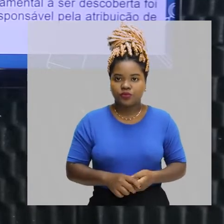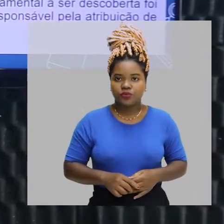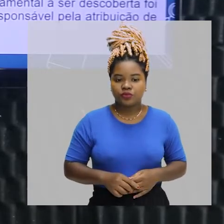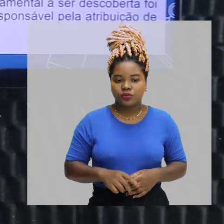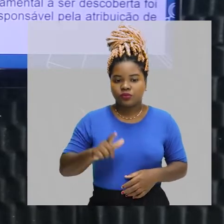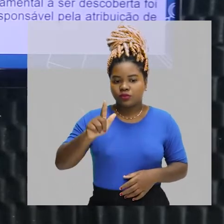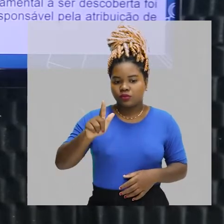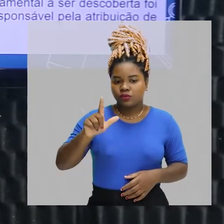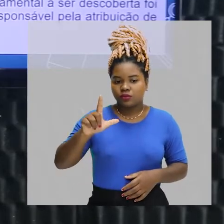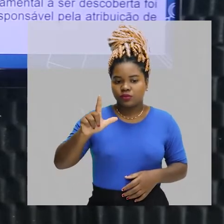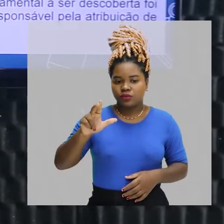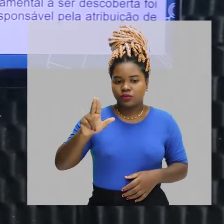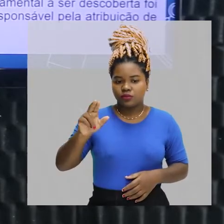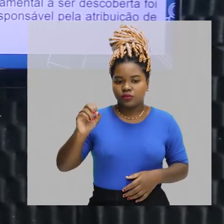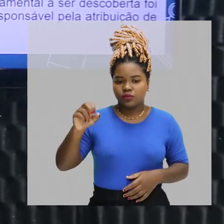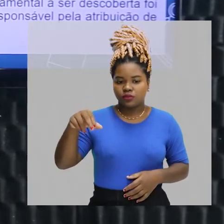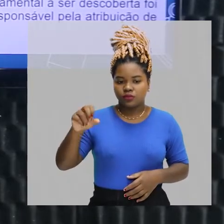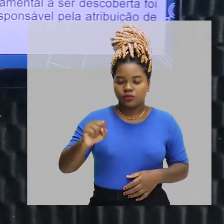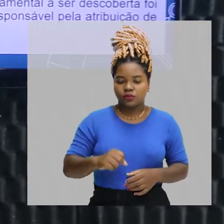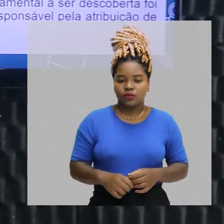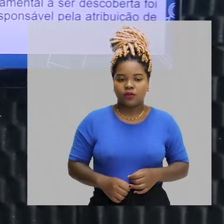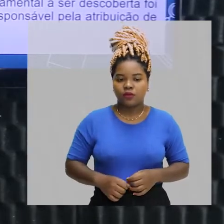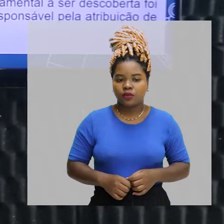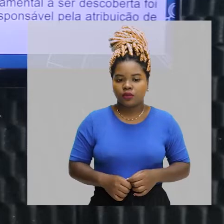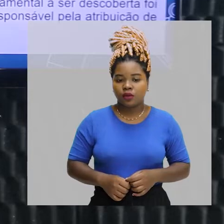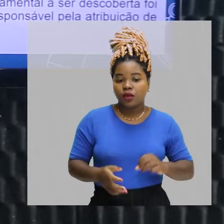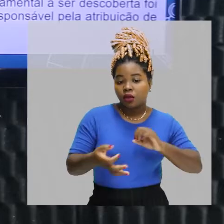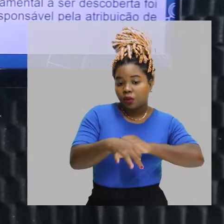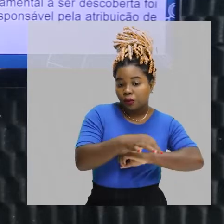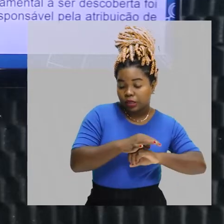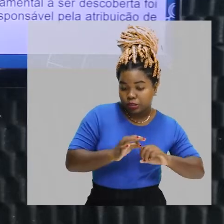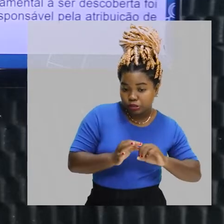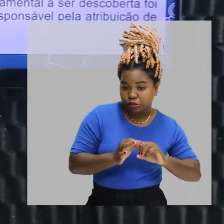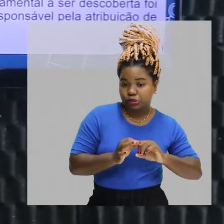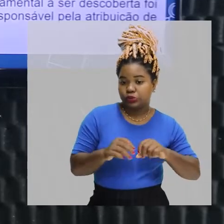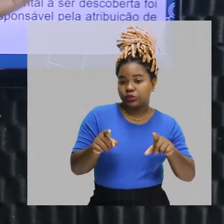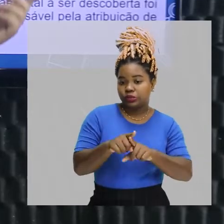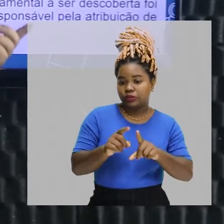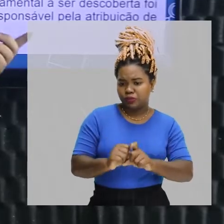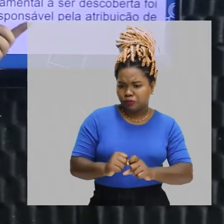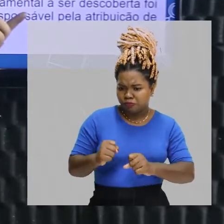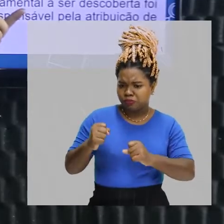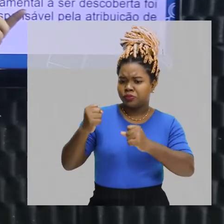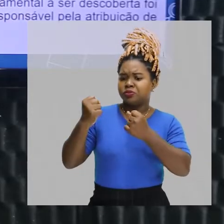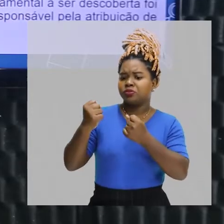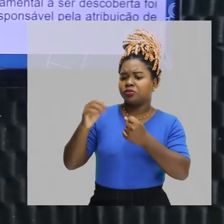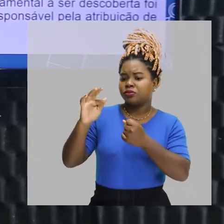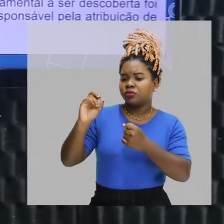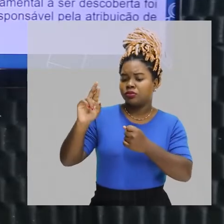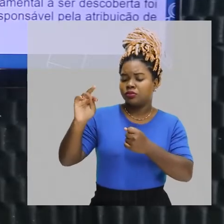Os gluons são as partículas mediadoras da força forte.